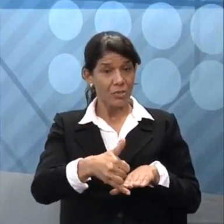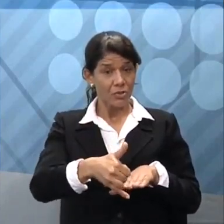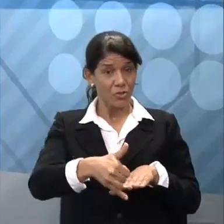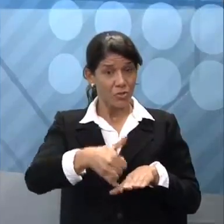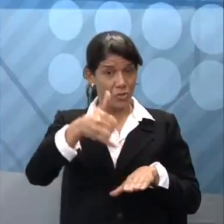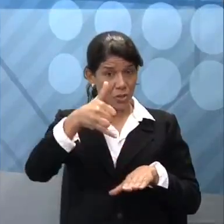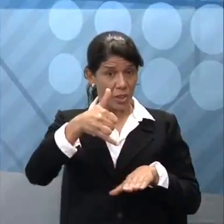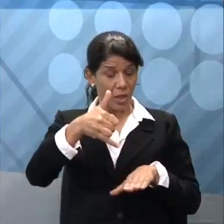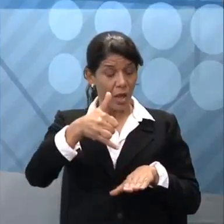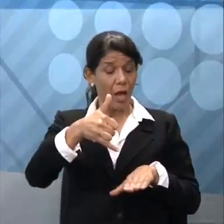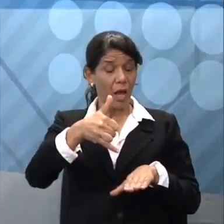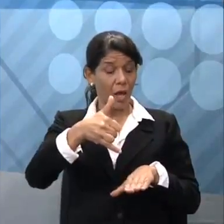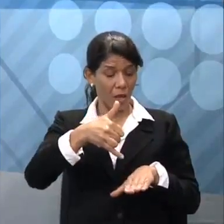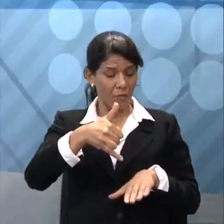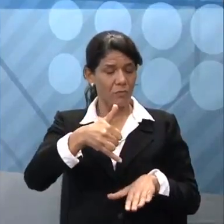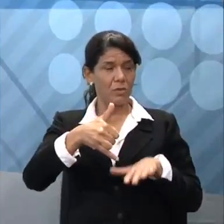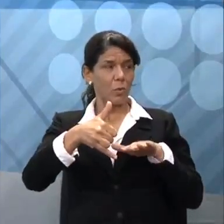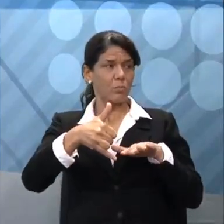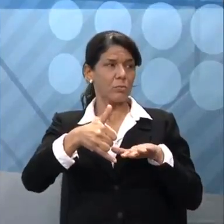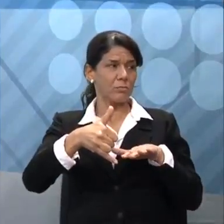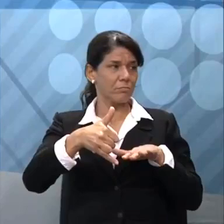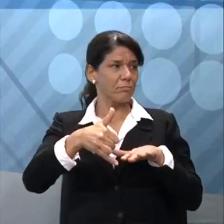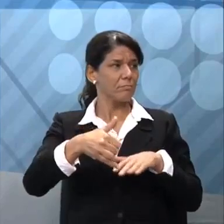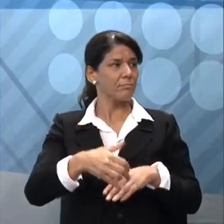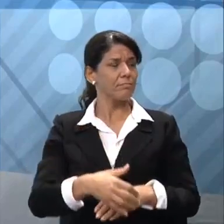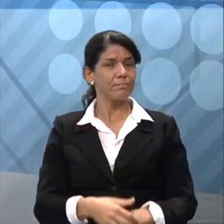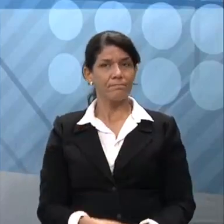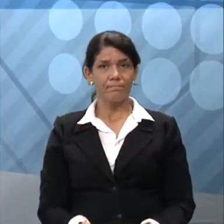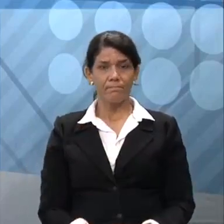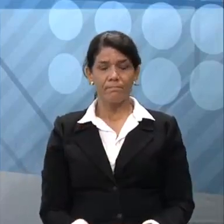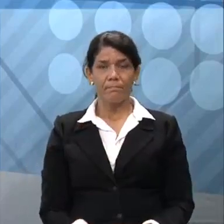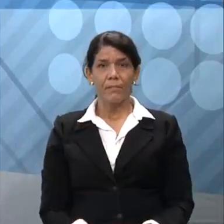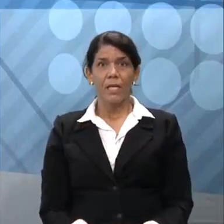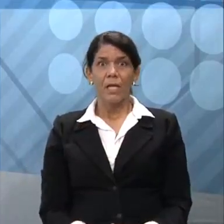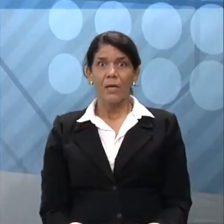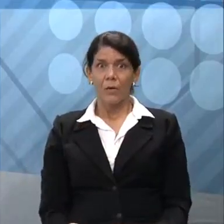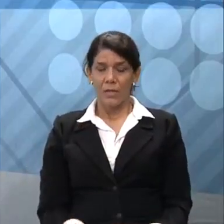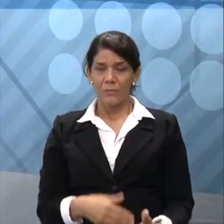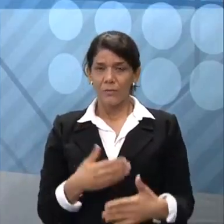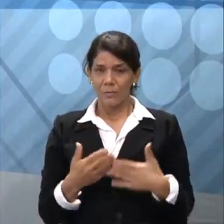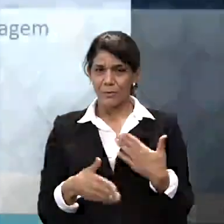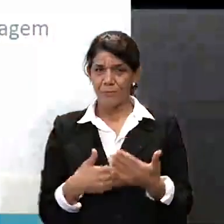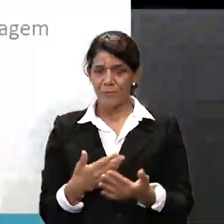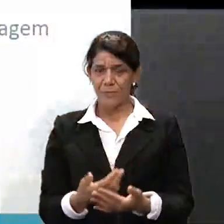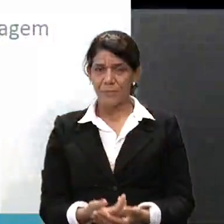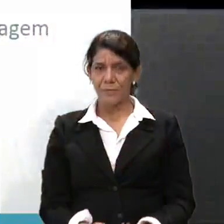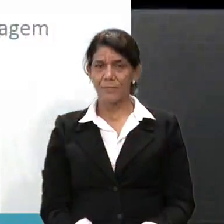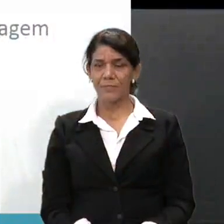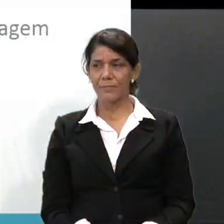pele após finalizado o procedimento, correto? Vamos adiante.